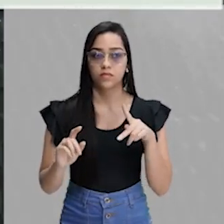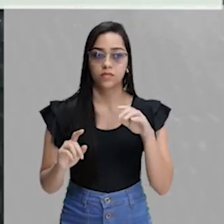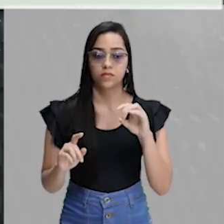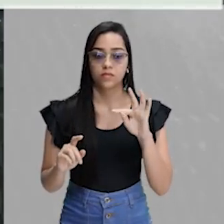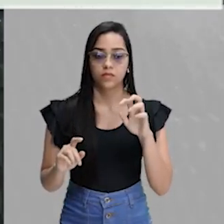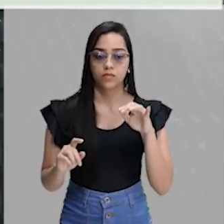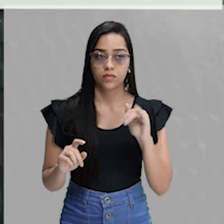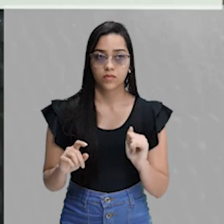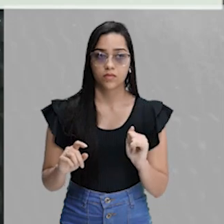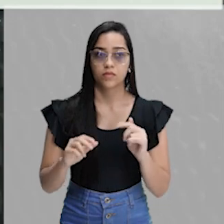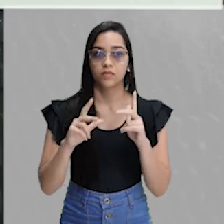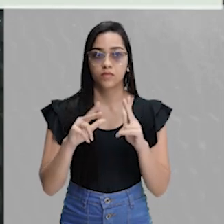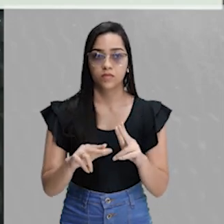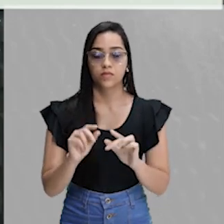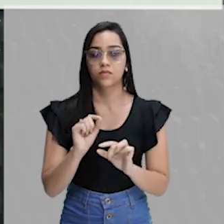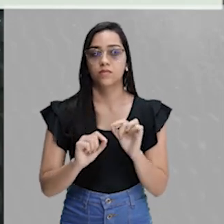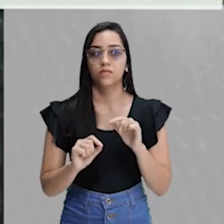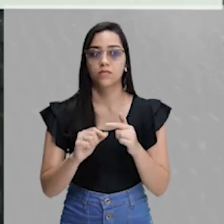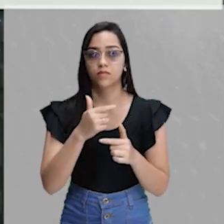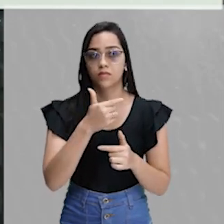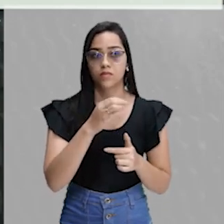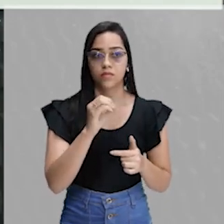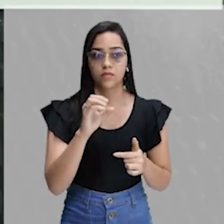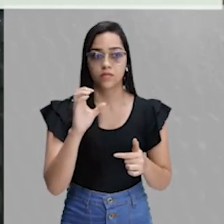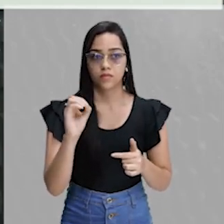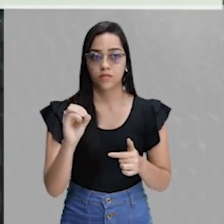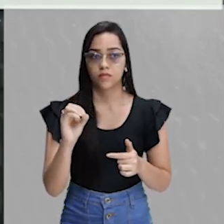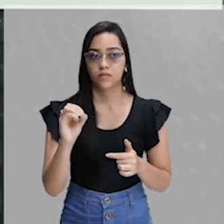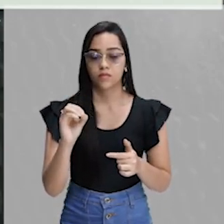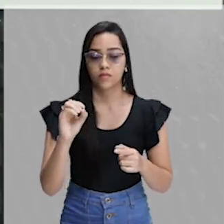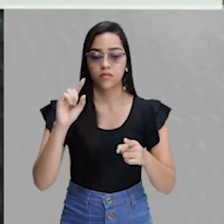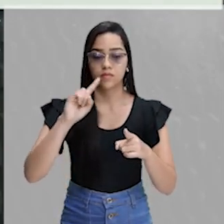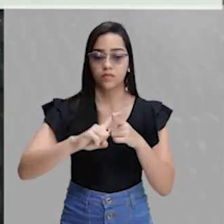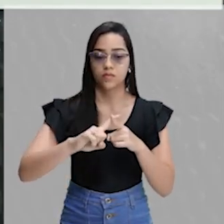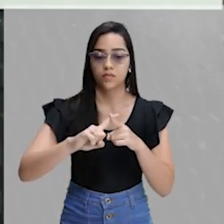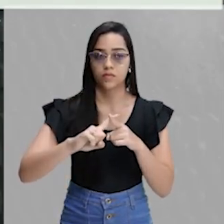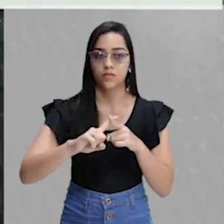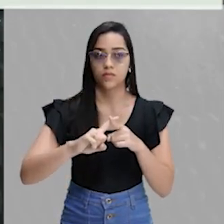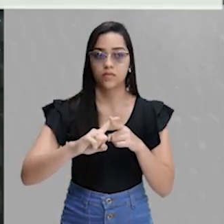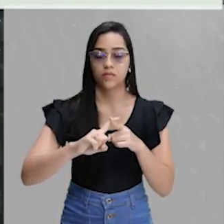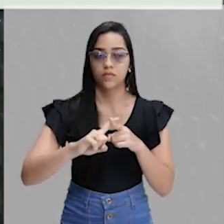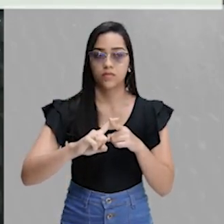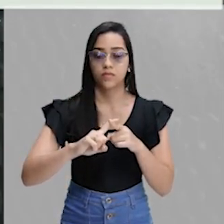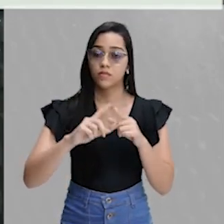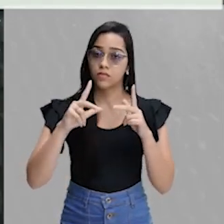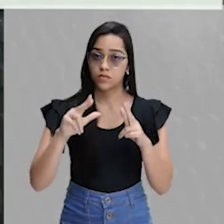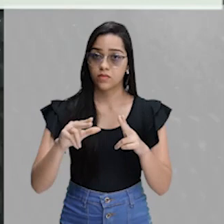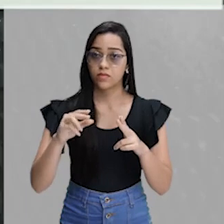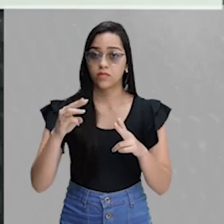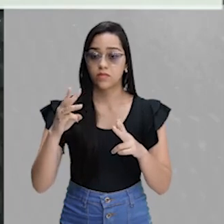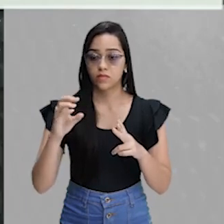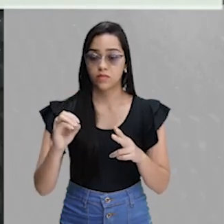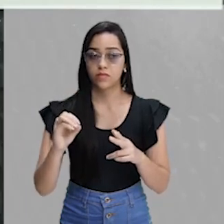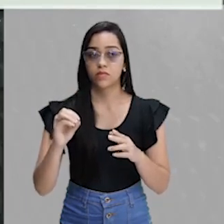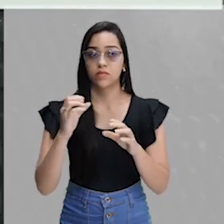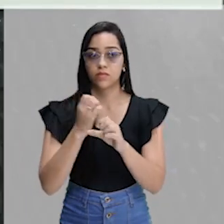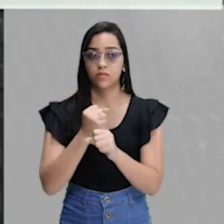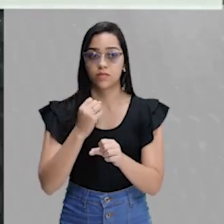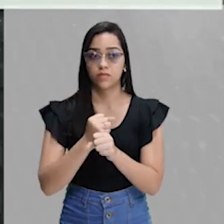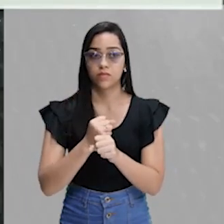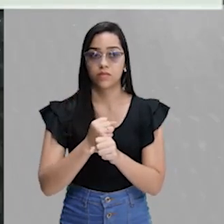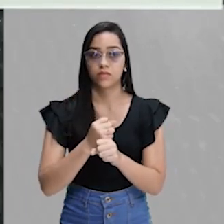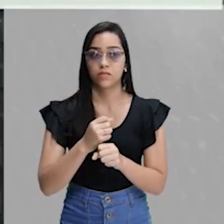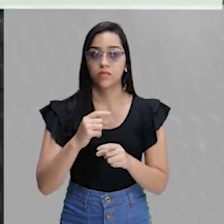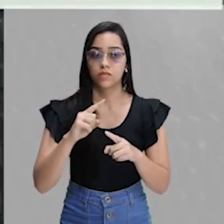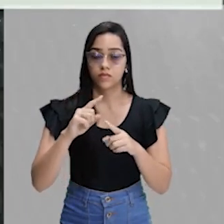potência ele vai ser igual a 200 vezes cosseno de 60, é o mesmo seno de 30, que vai dar meio.